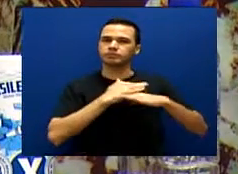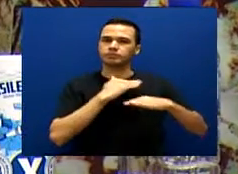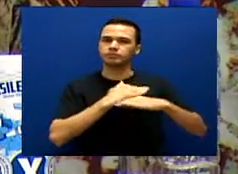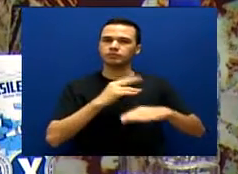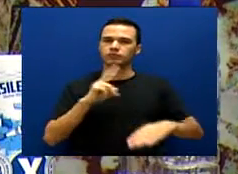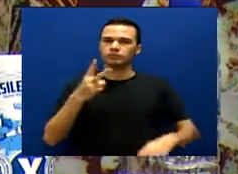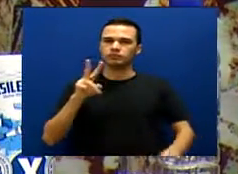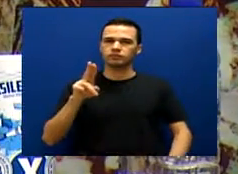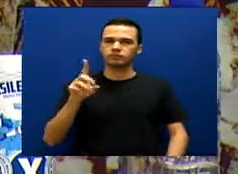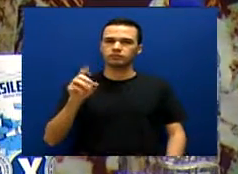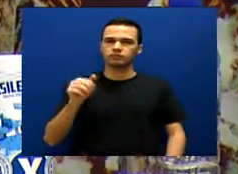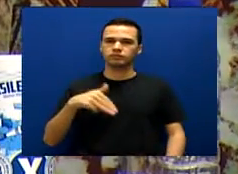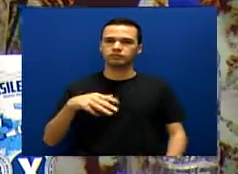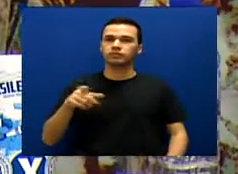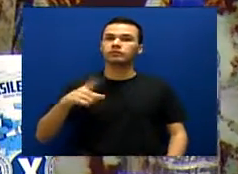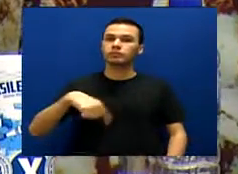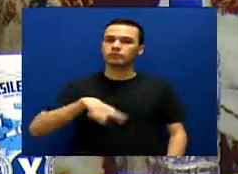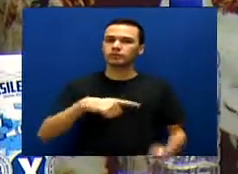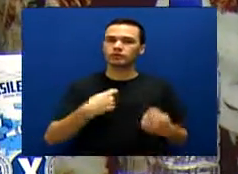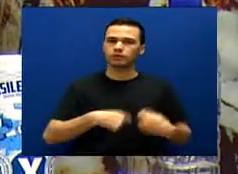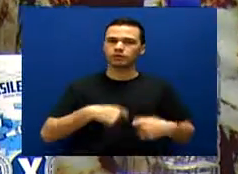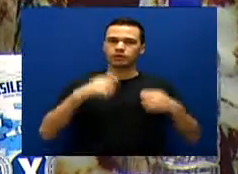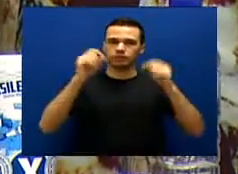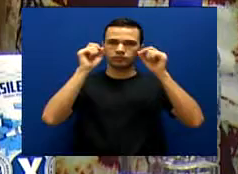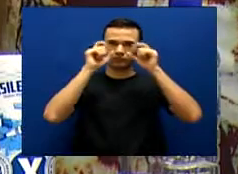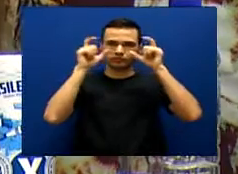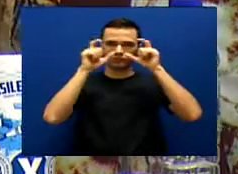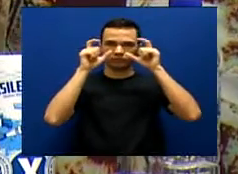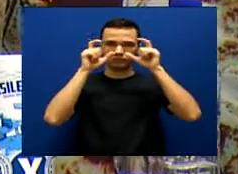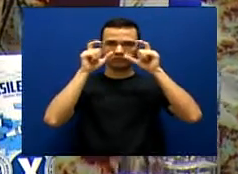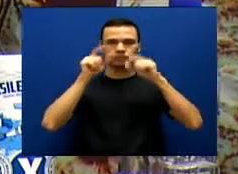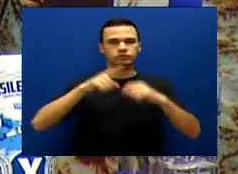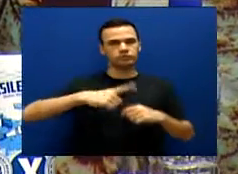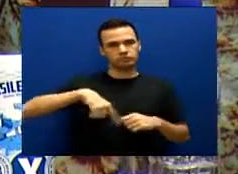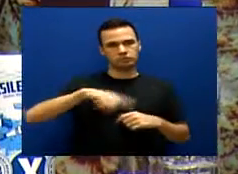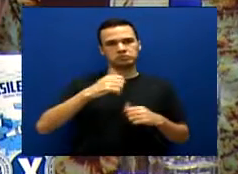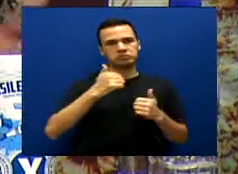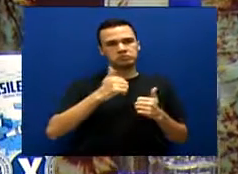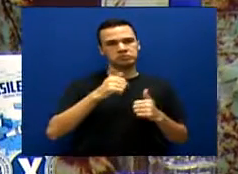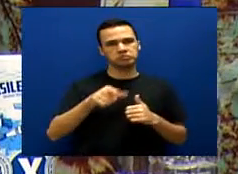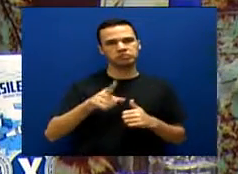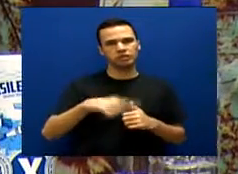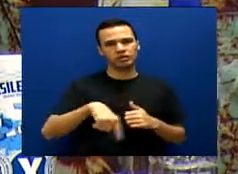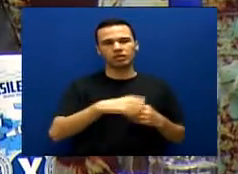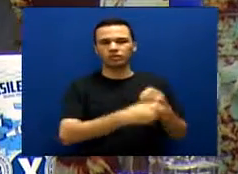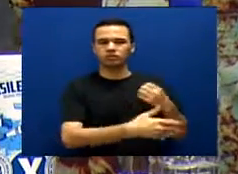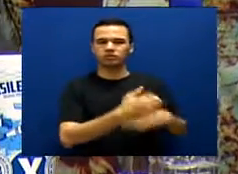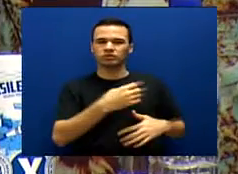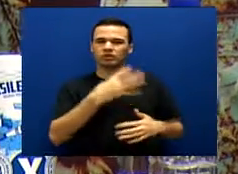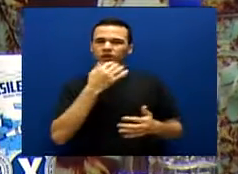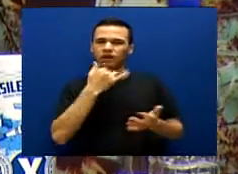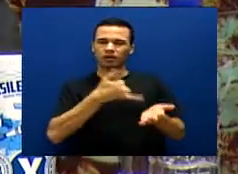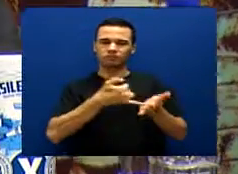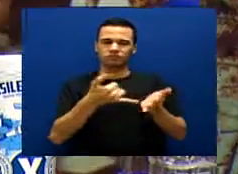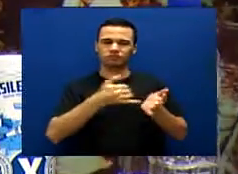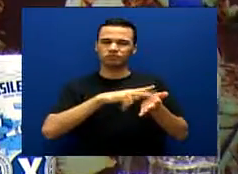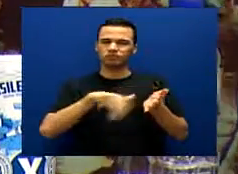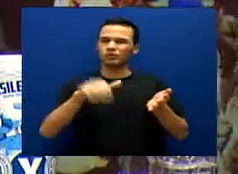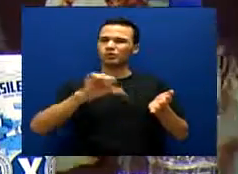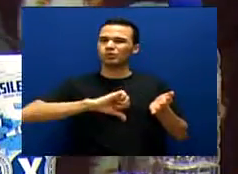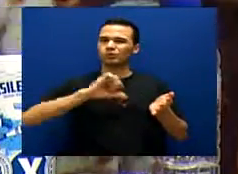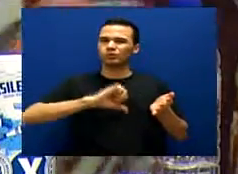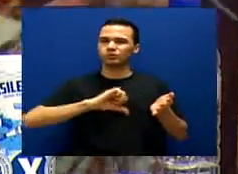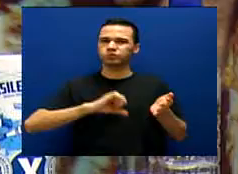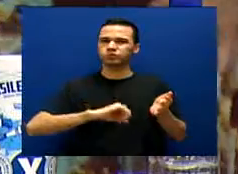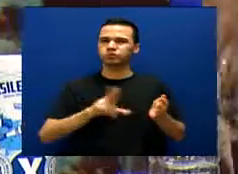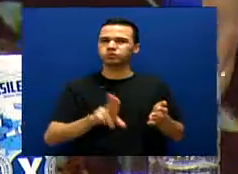nessa questão, né, vereador? Então, precisamos ficar atento aí para ter um material de qualidade para os nossos alunos, porque não adianta nada, um lápis que não escreve, uma caneta que não funciona,